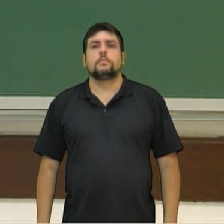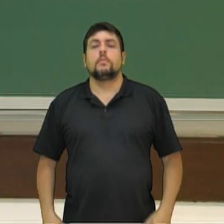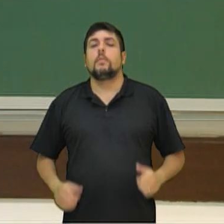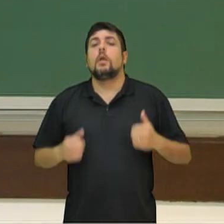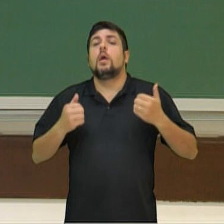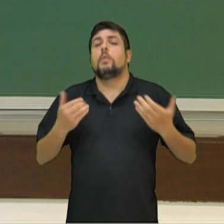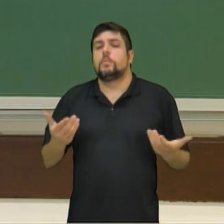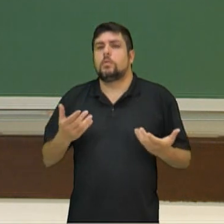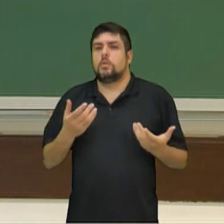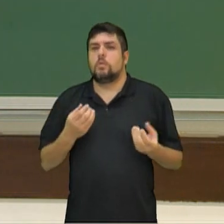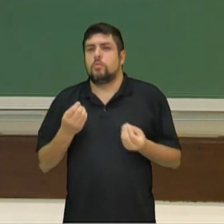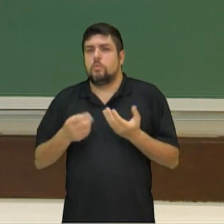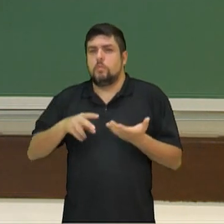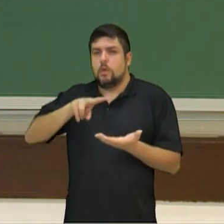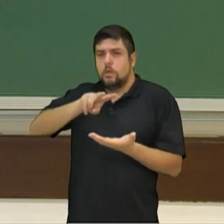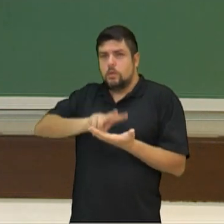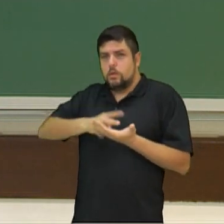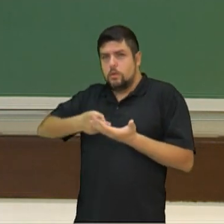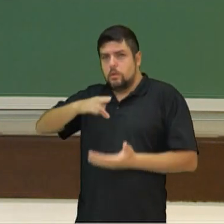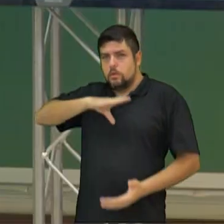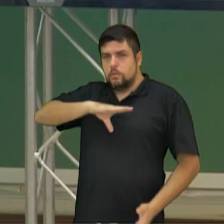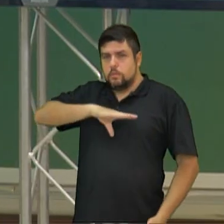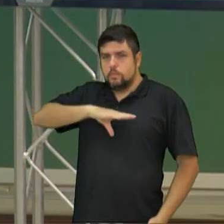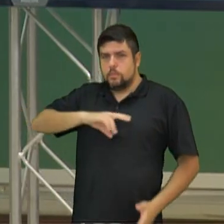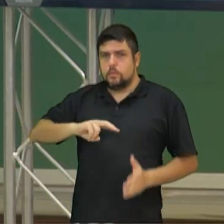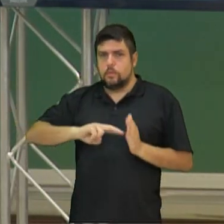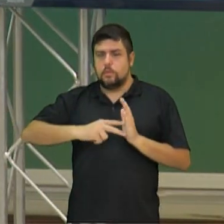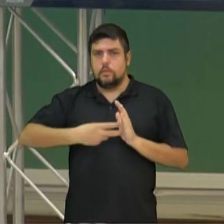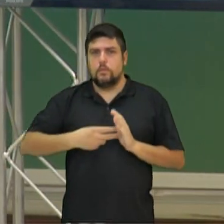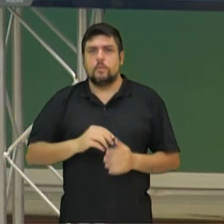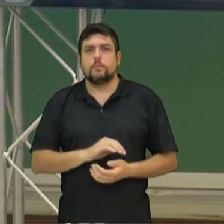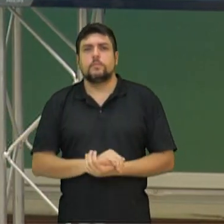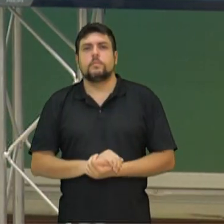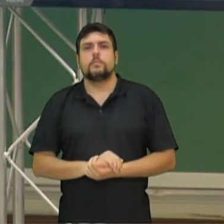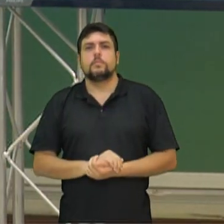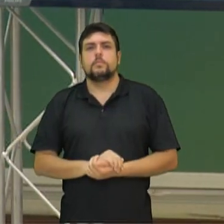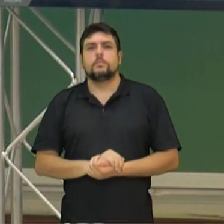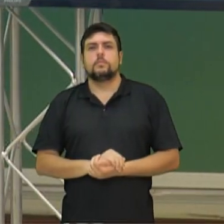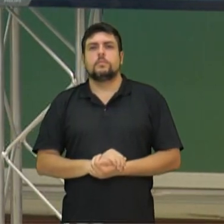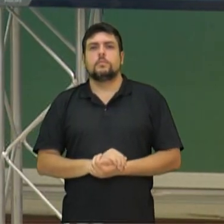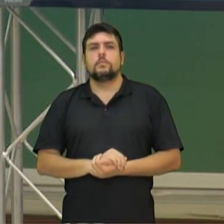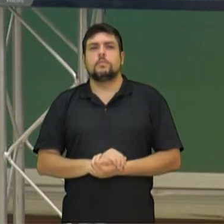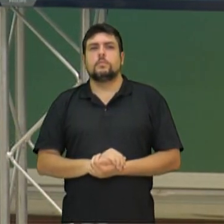Então vamos ver aqui as nossas traduções. Ó, sit-ups, flexão, né?